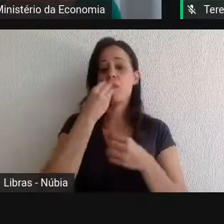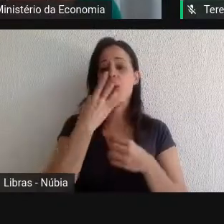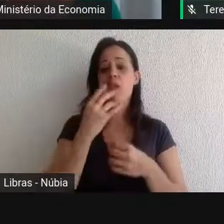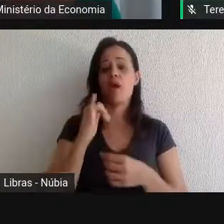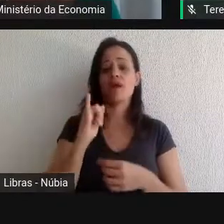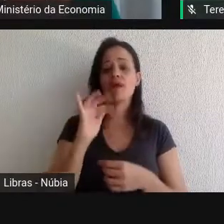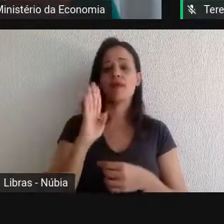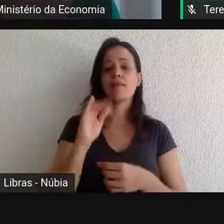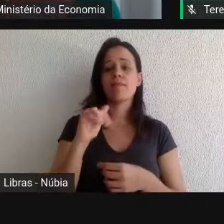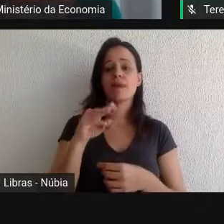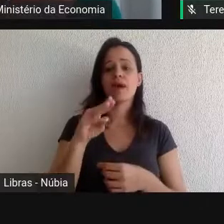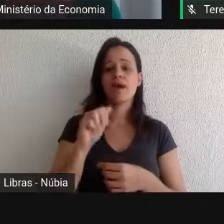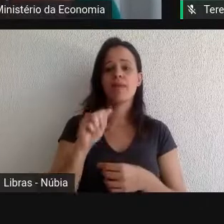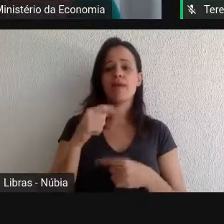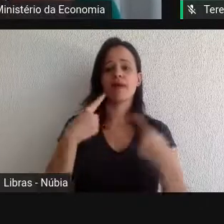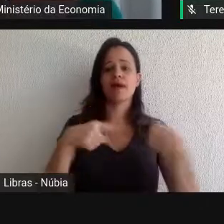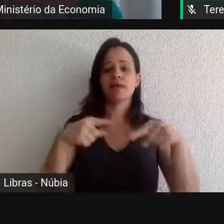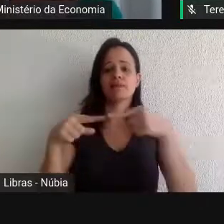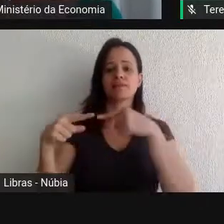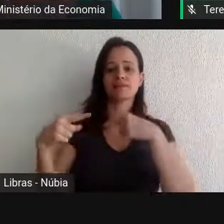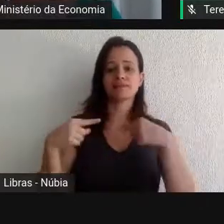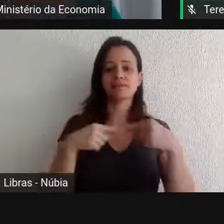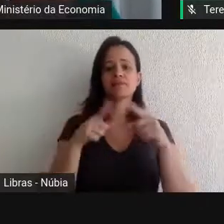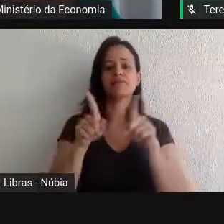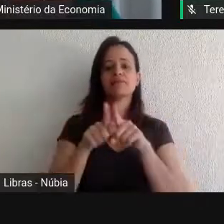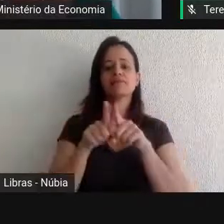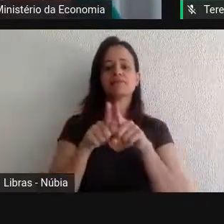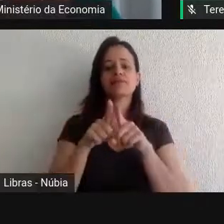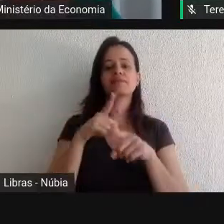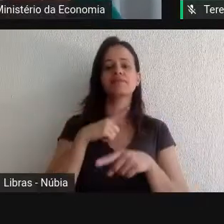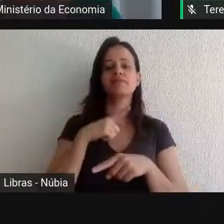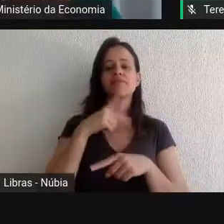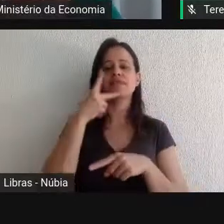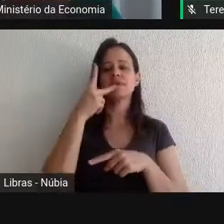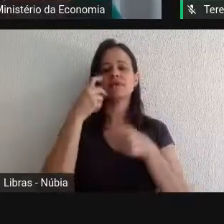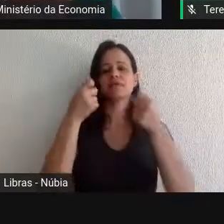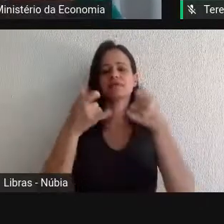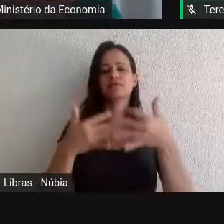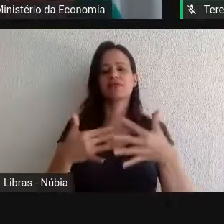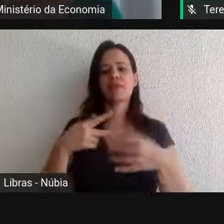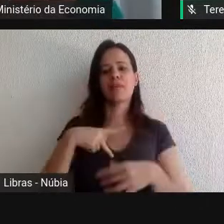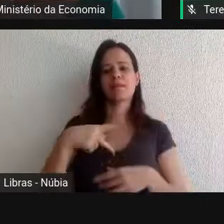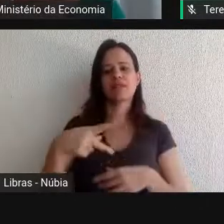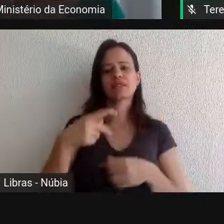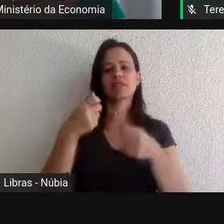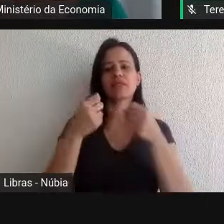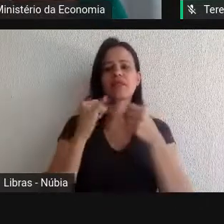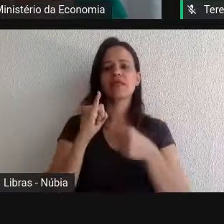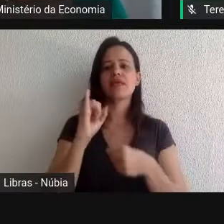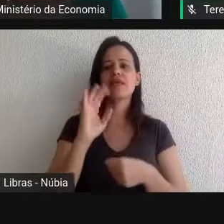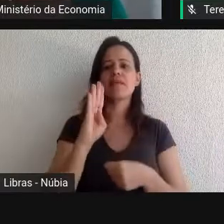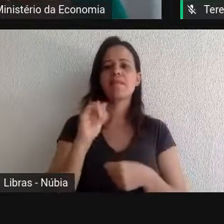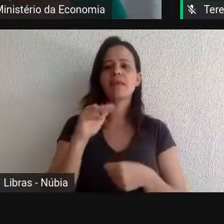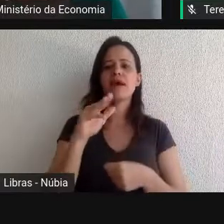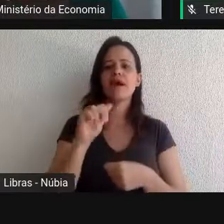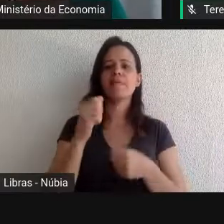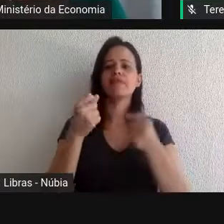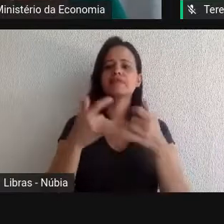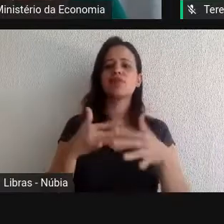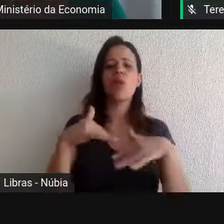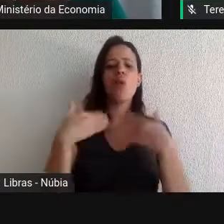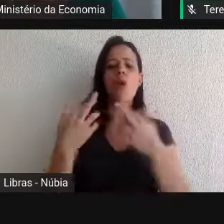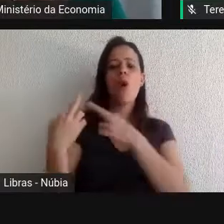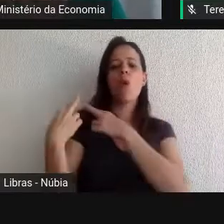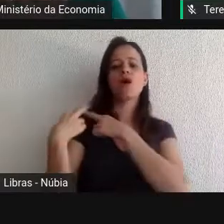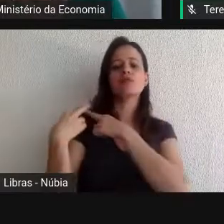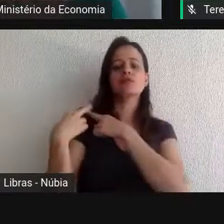relação a pressões políticas, e até teve uma fala recente do presidente do IBAMA explicando exatamente qual é o papel de cada um nesse processo de